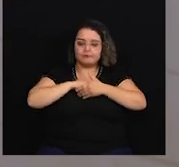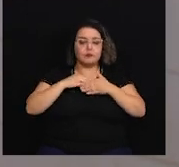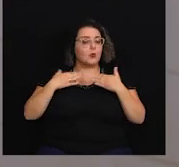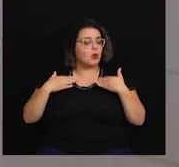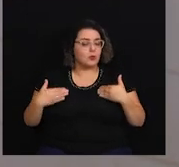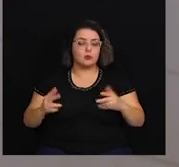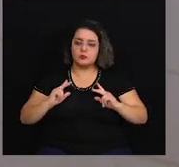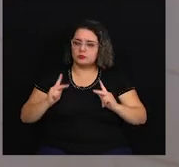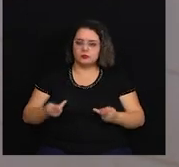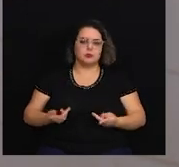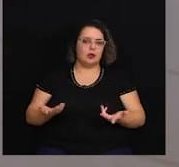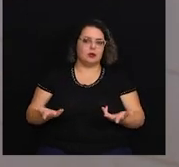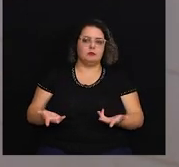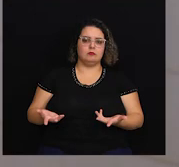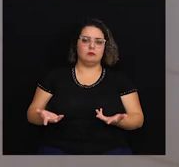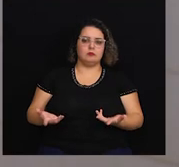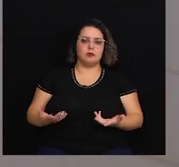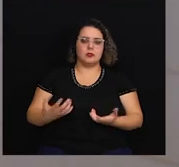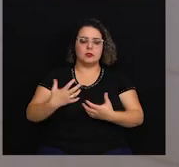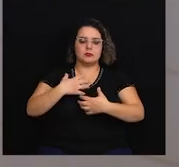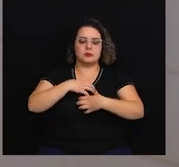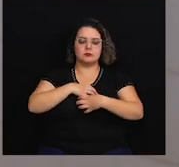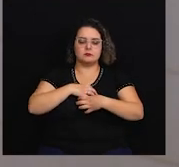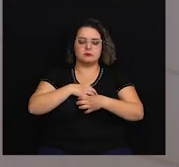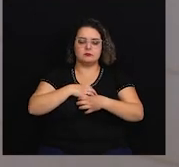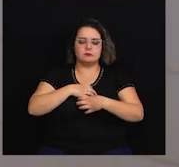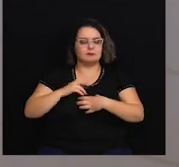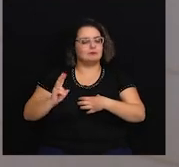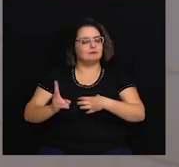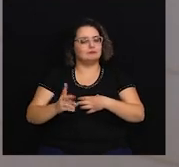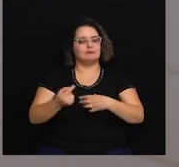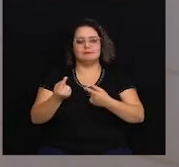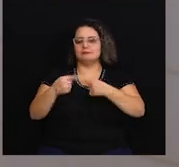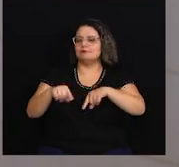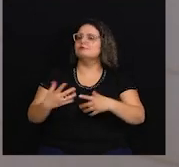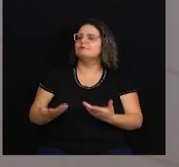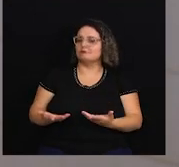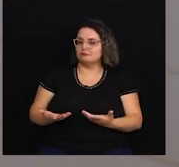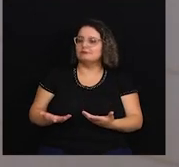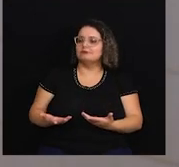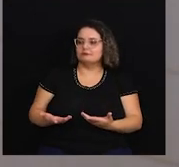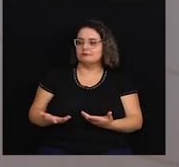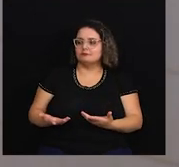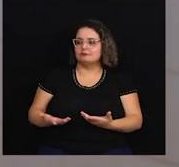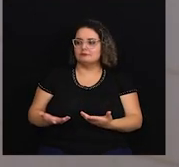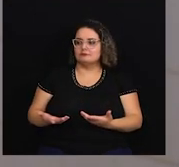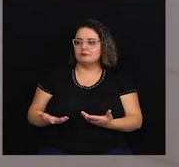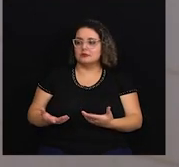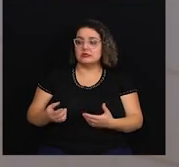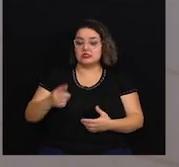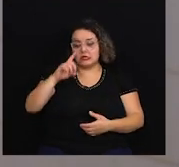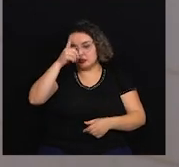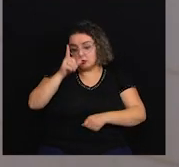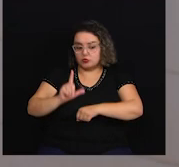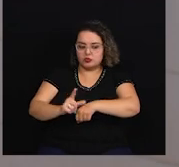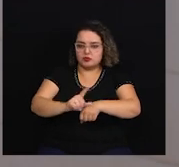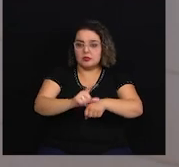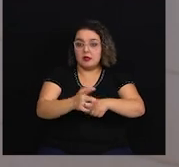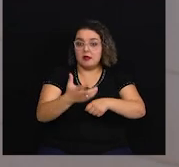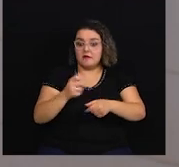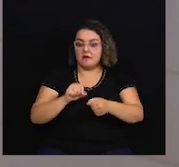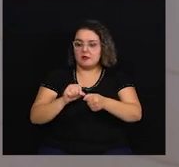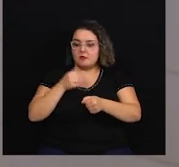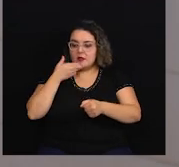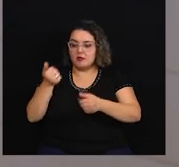gente no ser humano Então você sempre vai ter competição seja você é dona de loja o cara não sei sempre vai dar quer